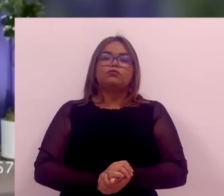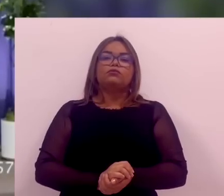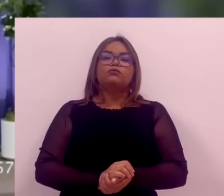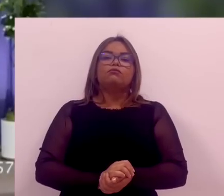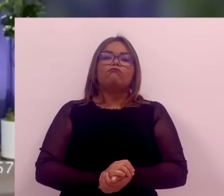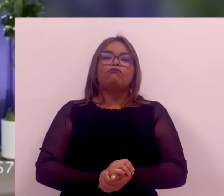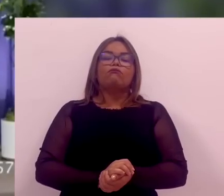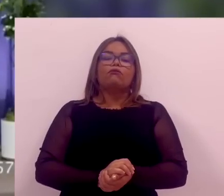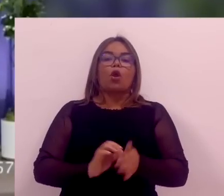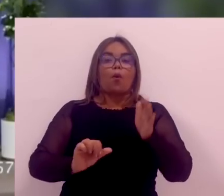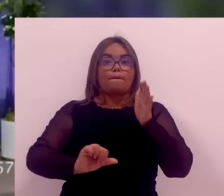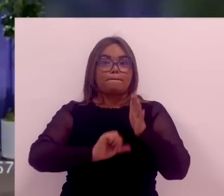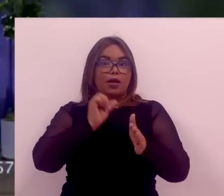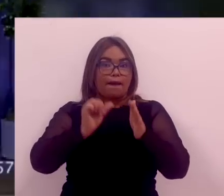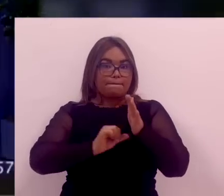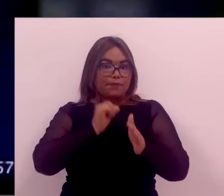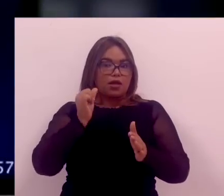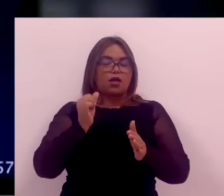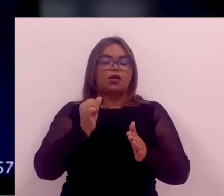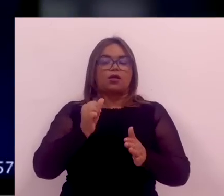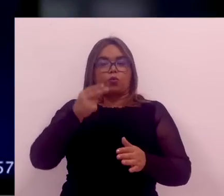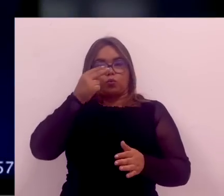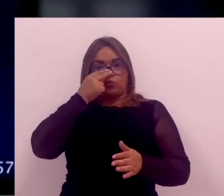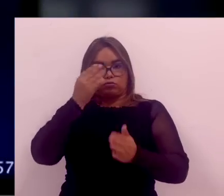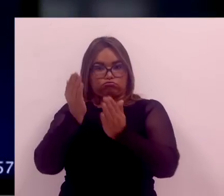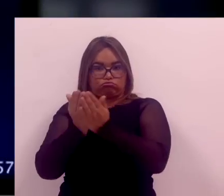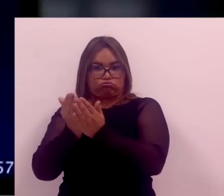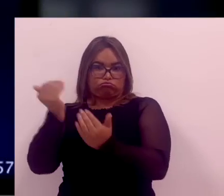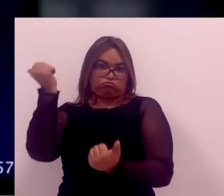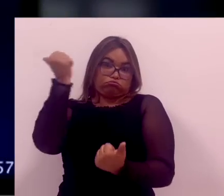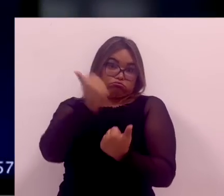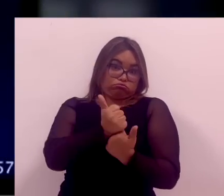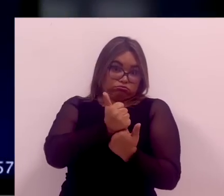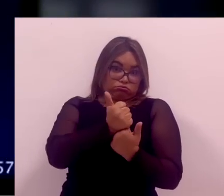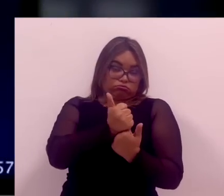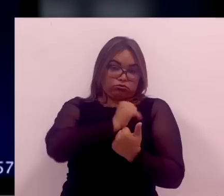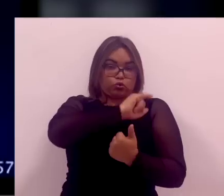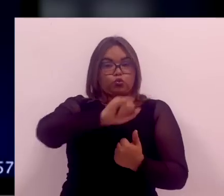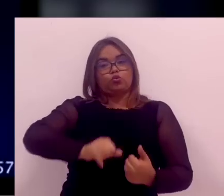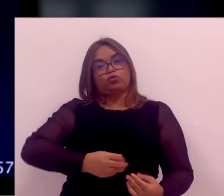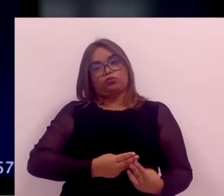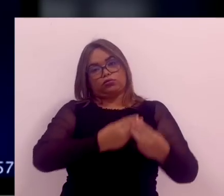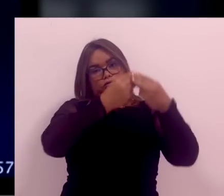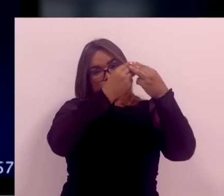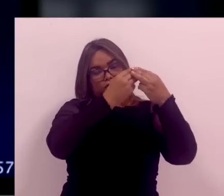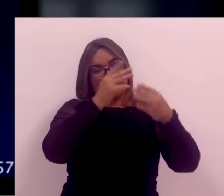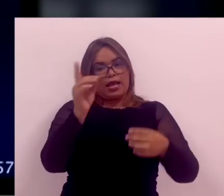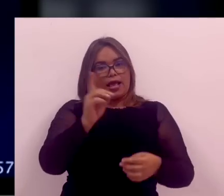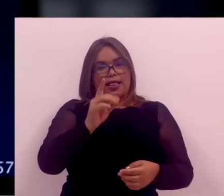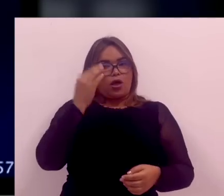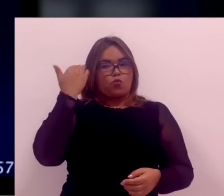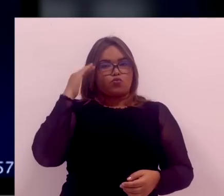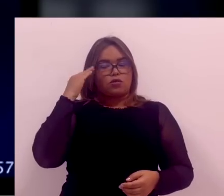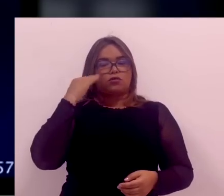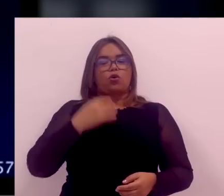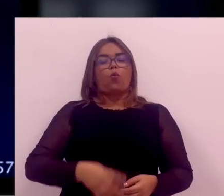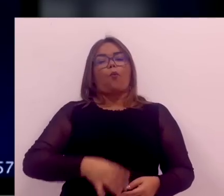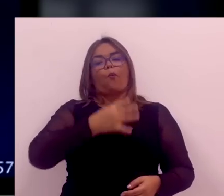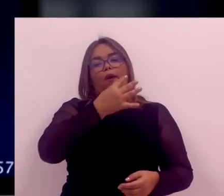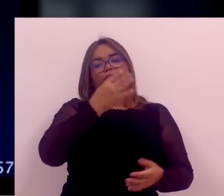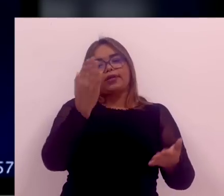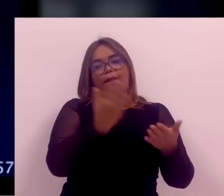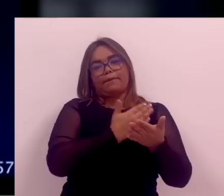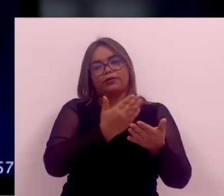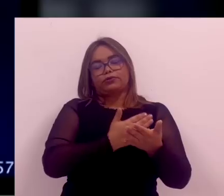isso. Vamos continuar. Assim, os primeiros cristãos que substituíram os judeus de sua Bíblia praticamente não